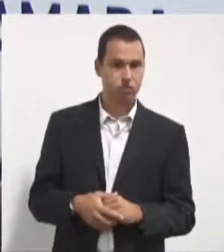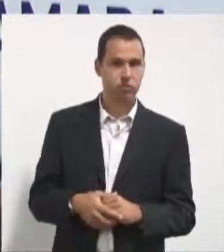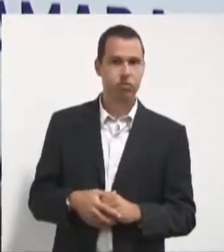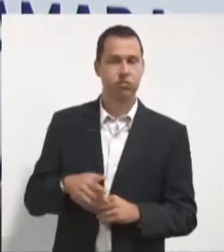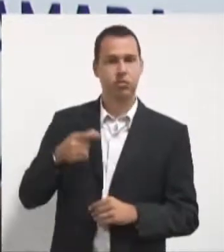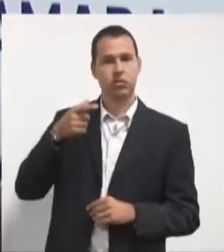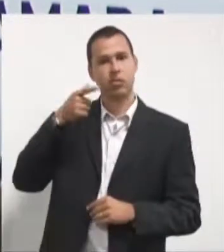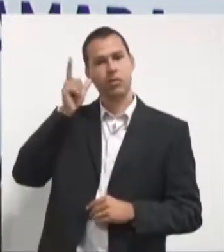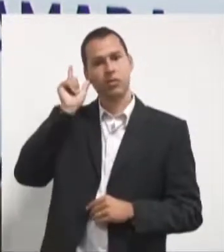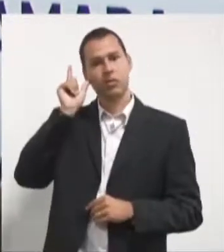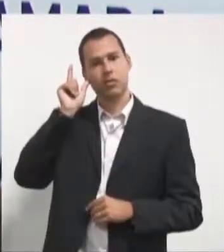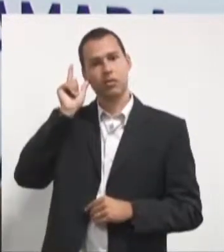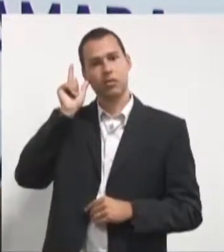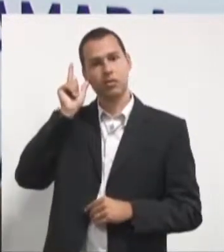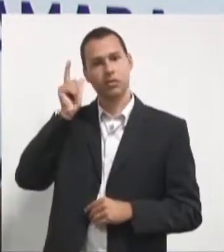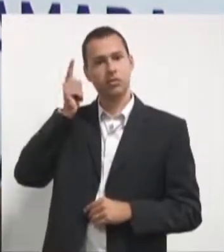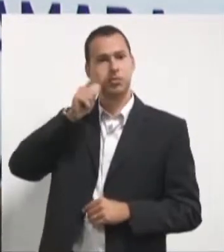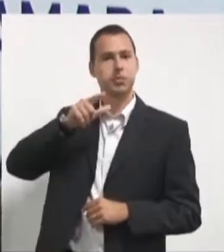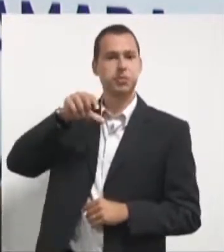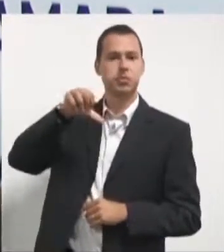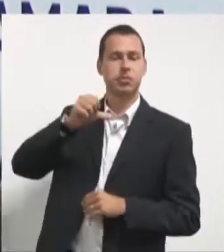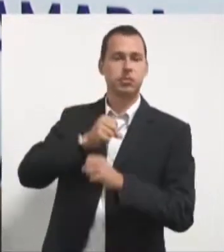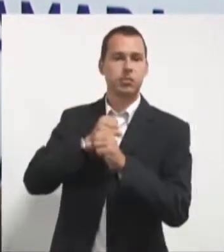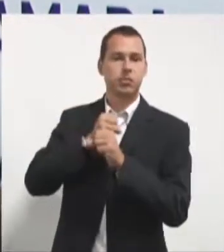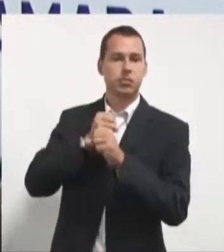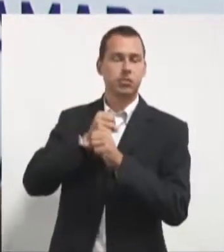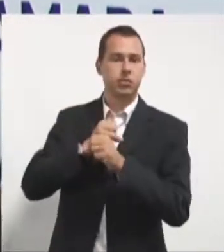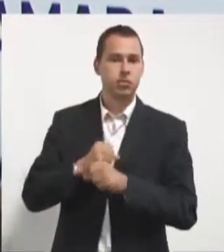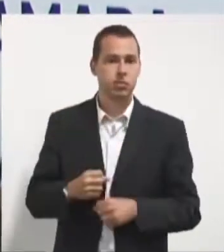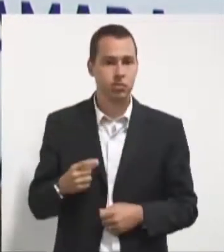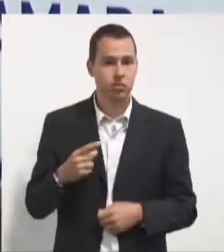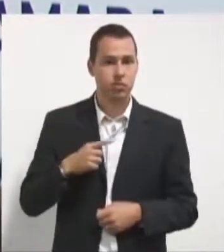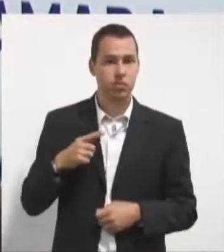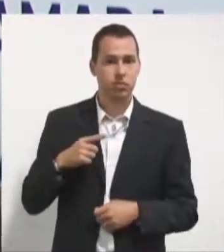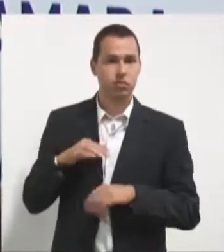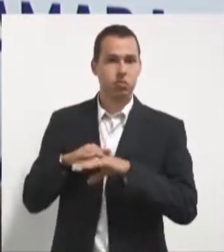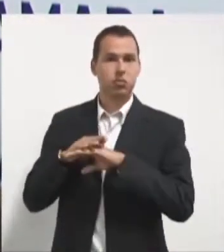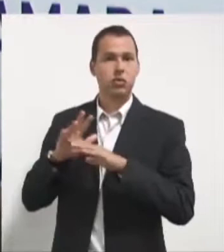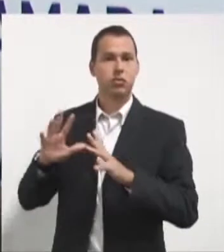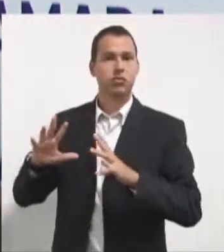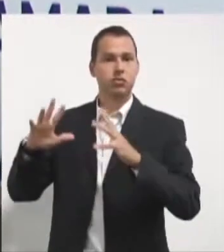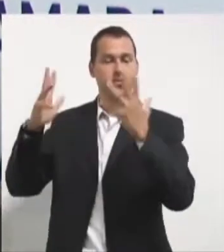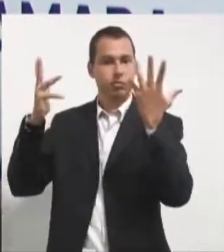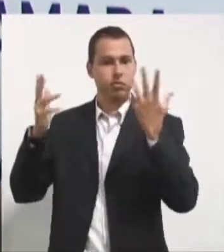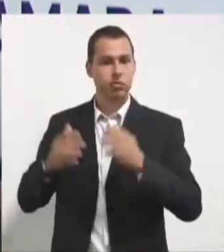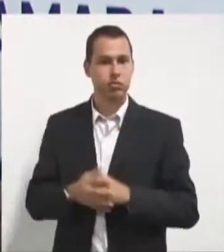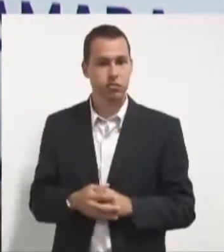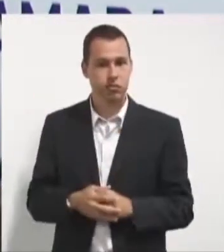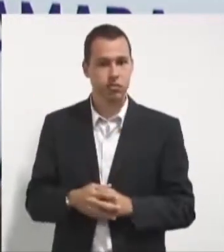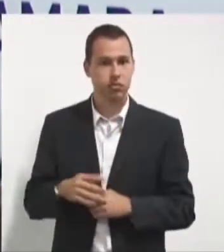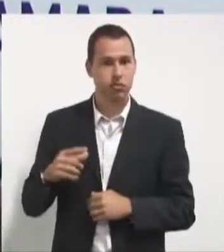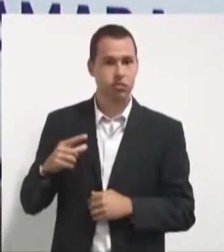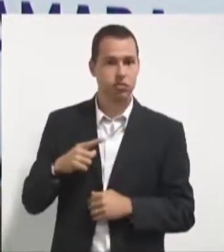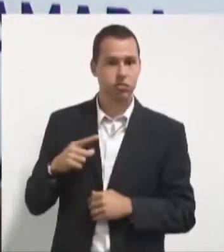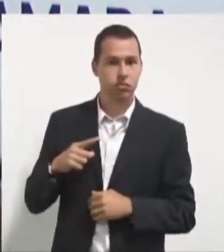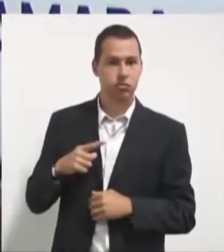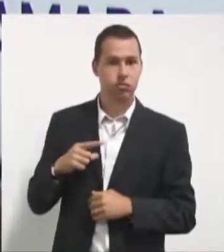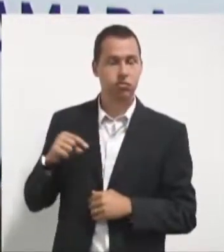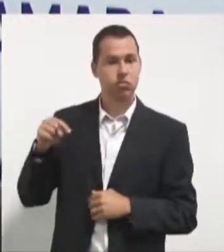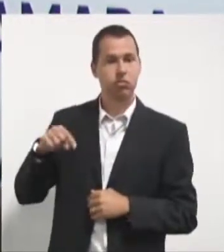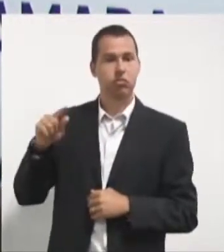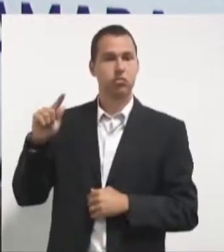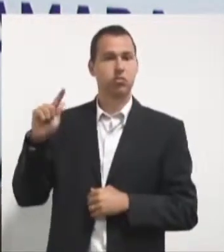ontem e teve uma noite festiva e rica em homenagem do instituto federal de goiás